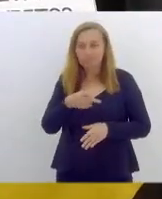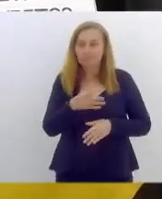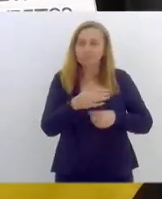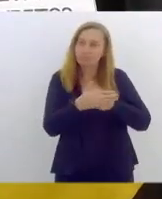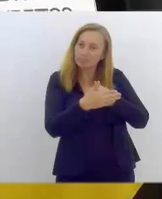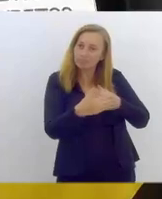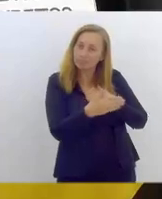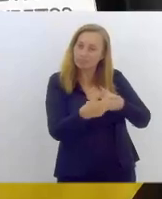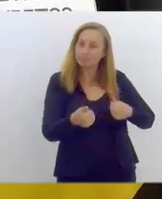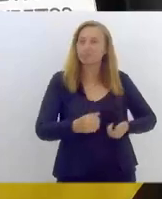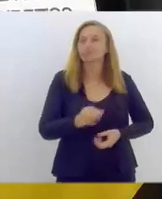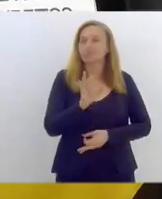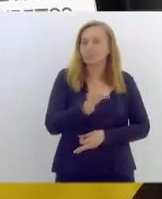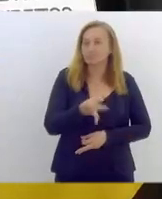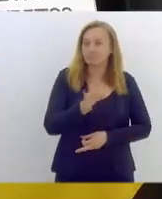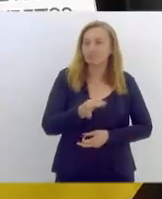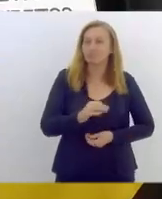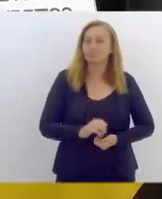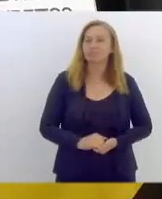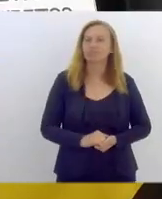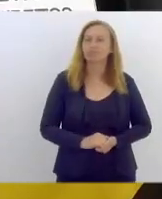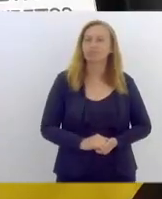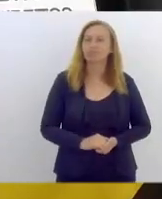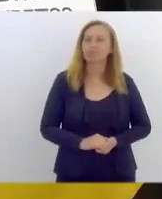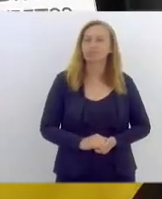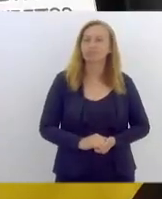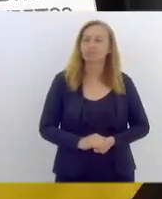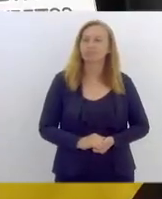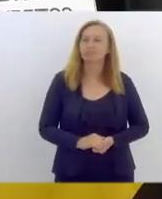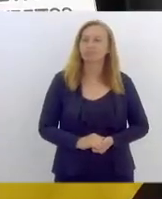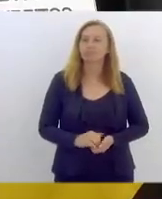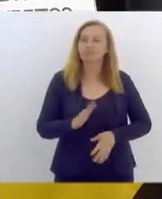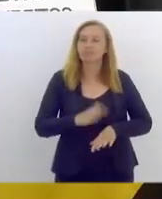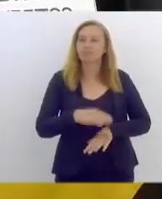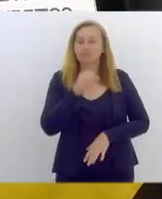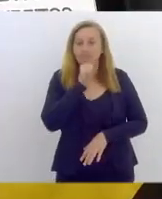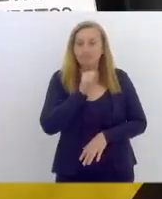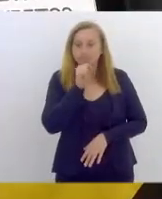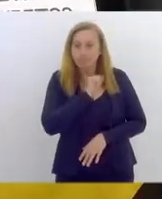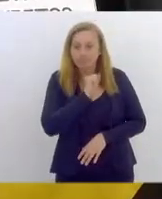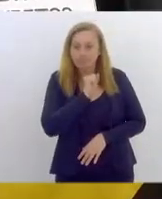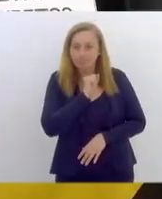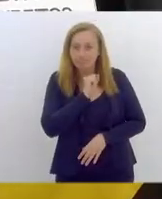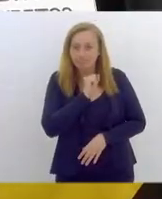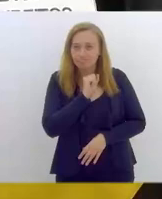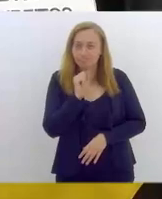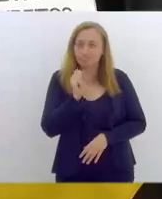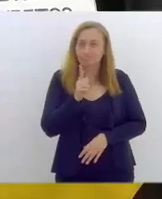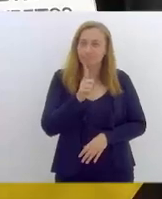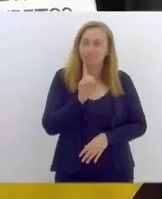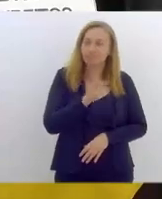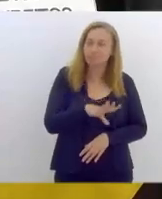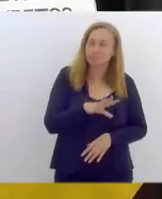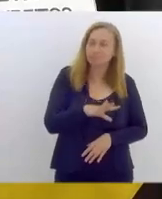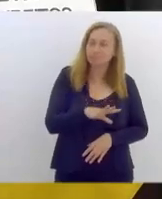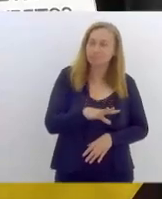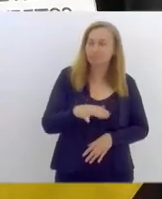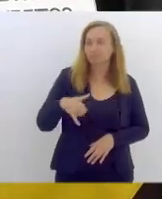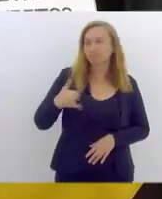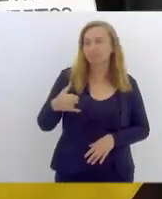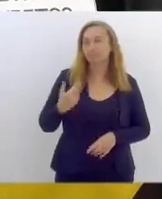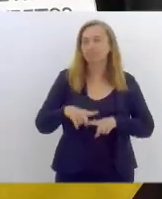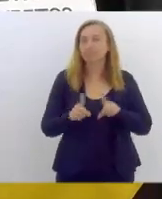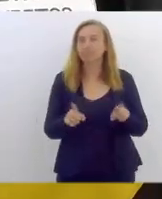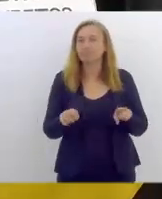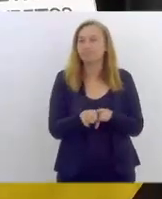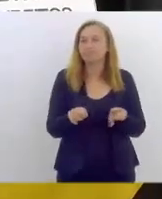tem que ser exatamente assim, trazendo os mais velhos, né, não só em idade, mas